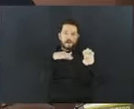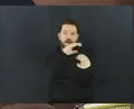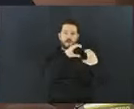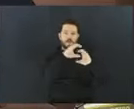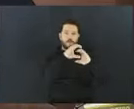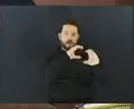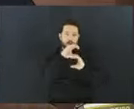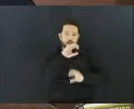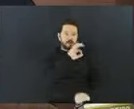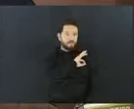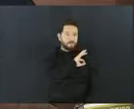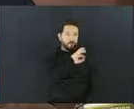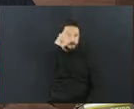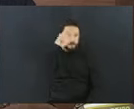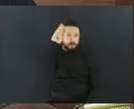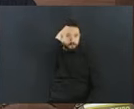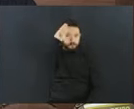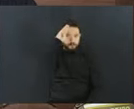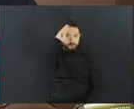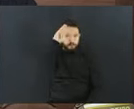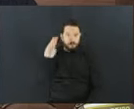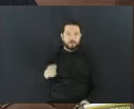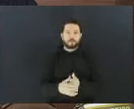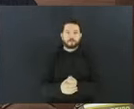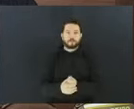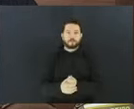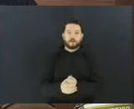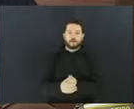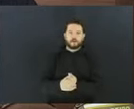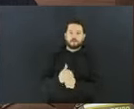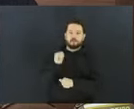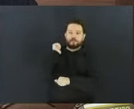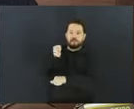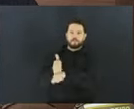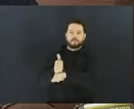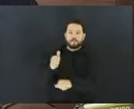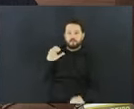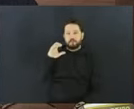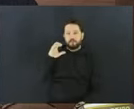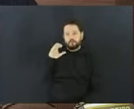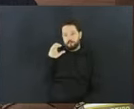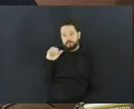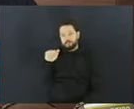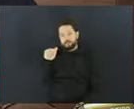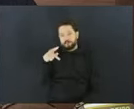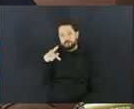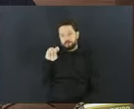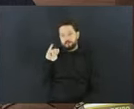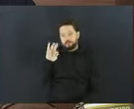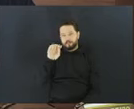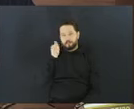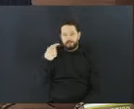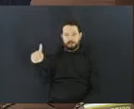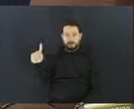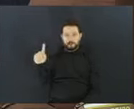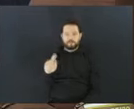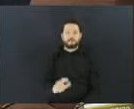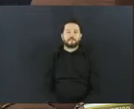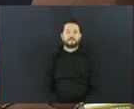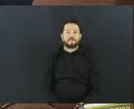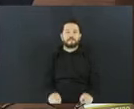presença do capitão Goulart, responsável pela AIFO, também do tenente Weber, do Corpo de